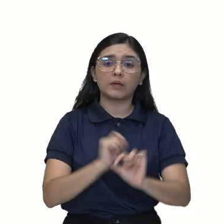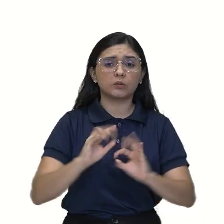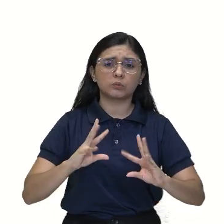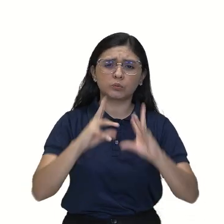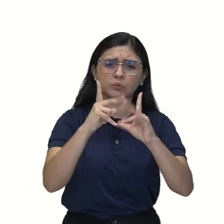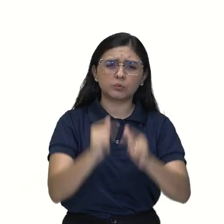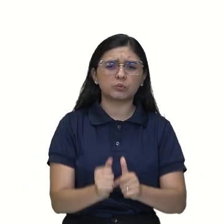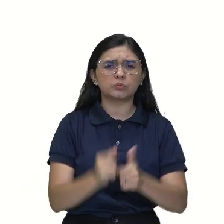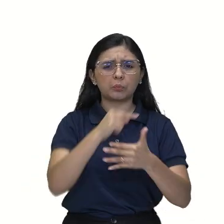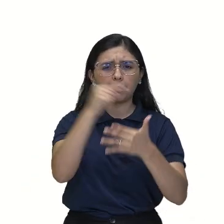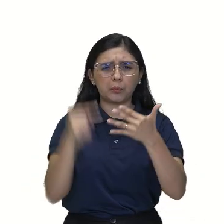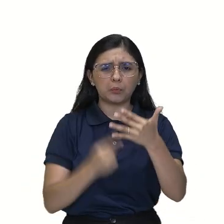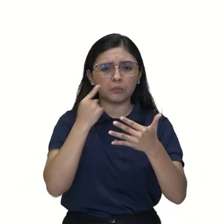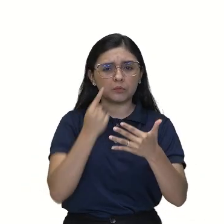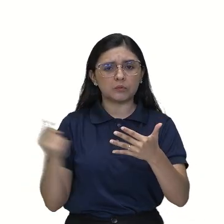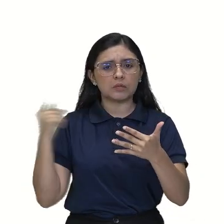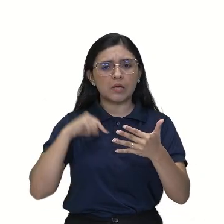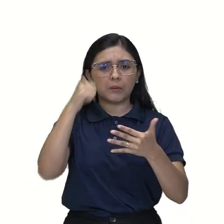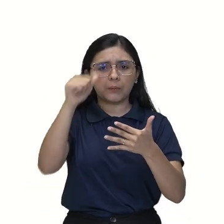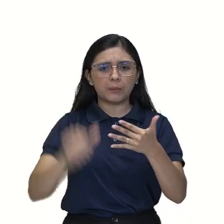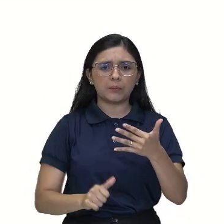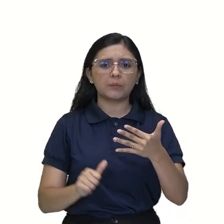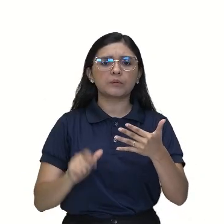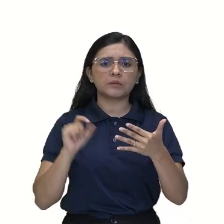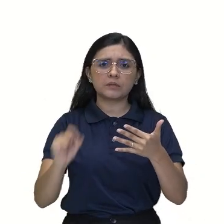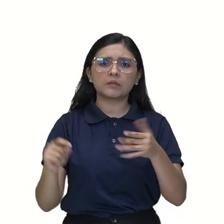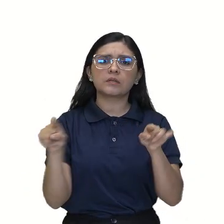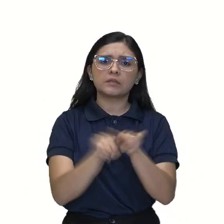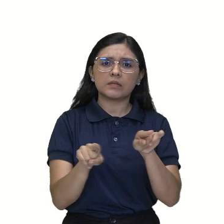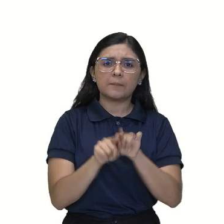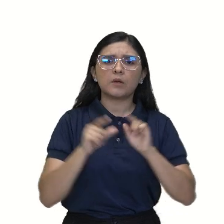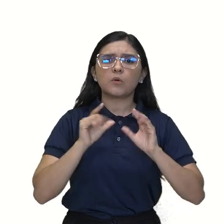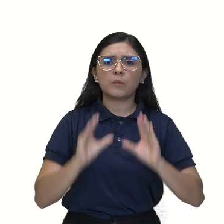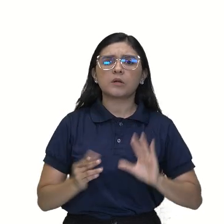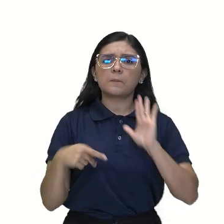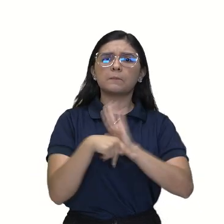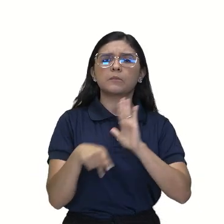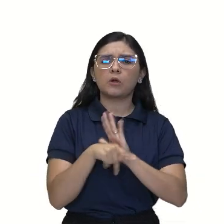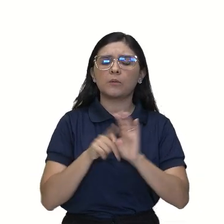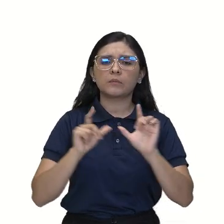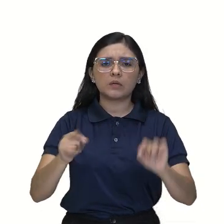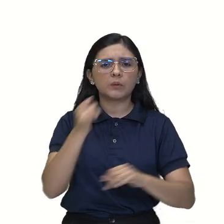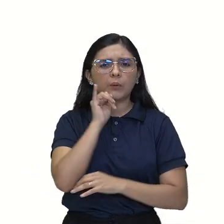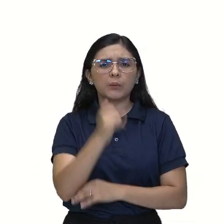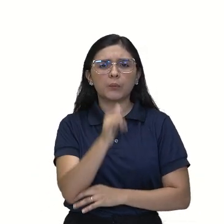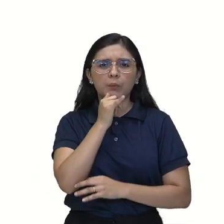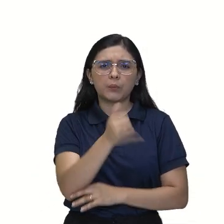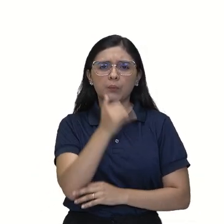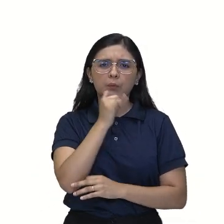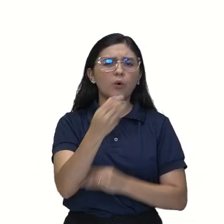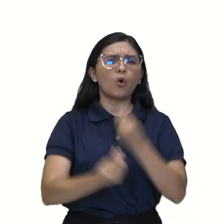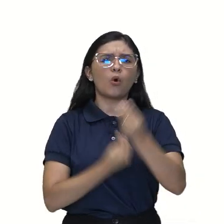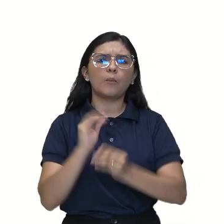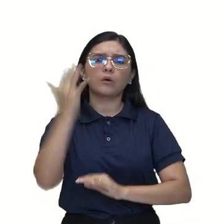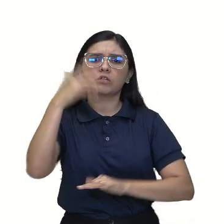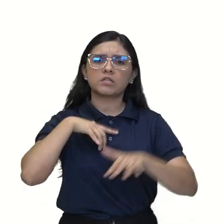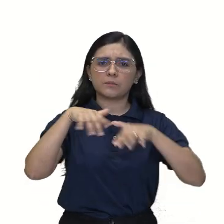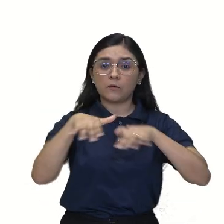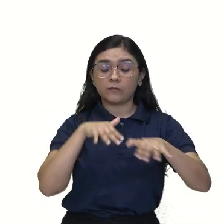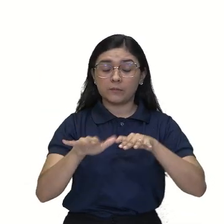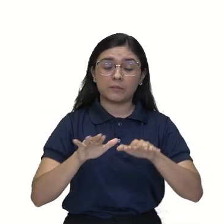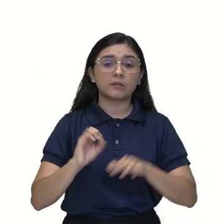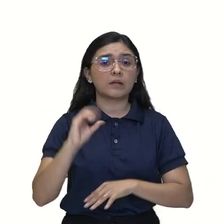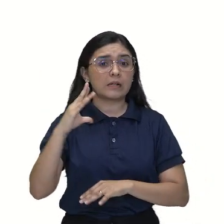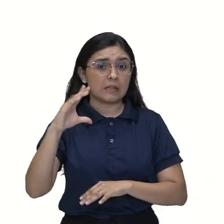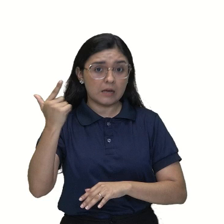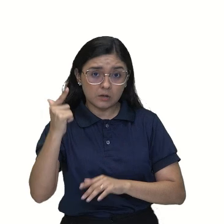tudo que se observa e analisa o comportamento das cargas elétricas. Claro que